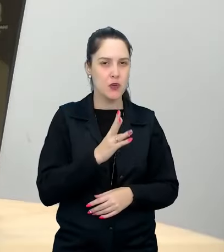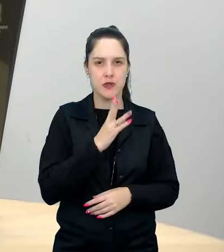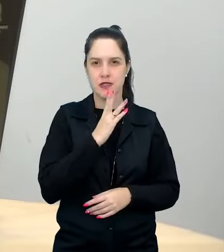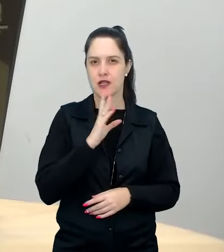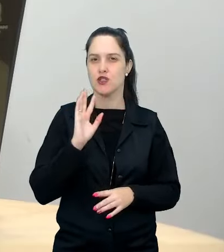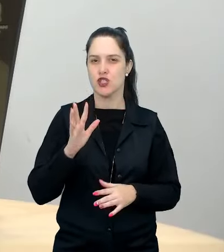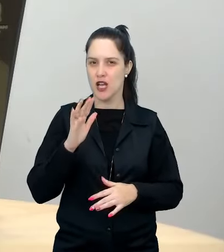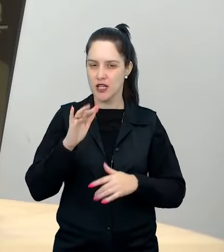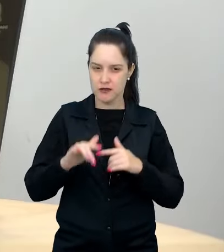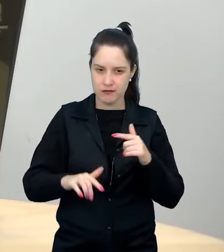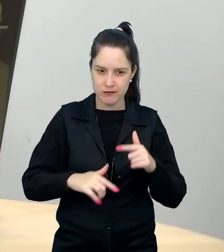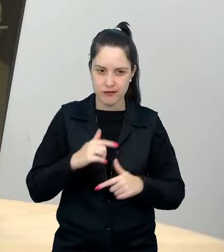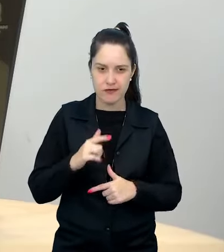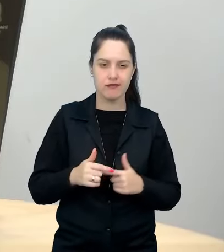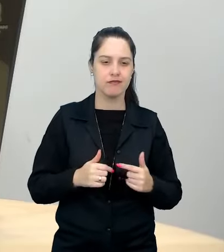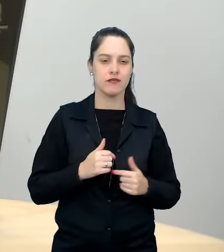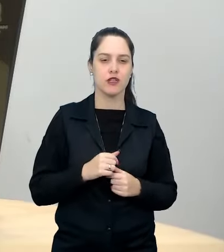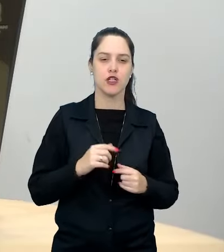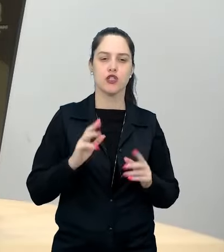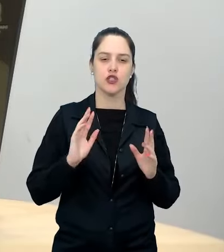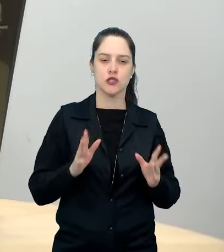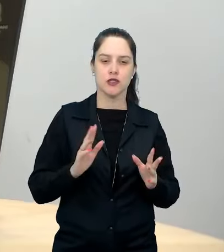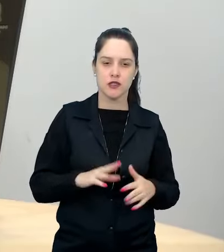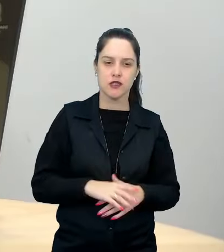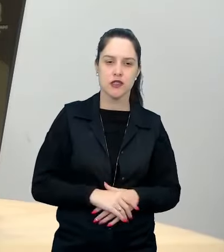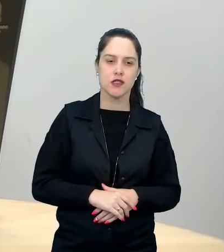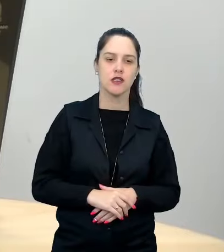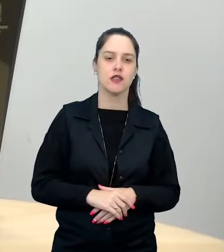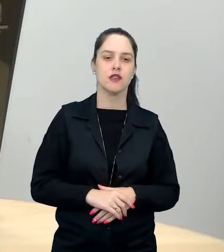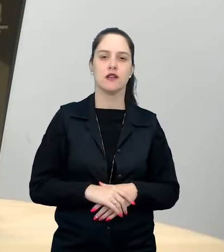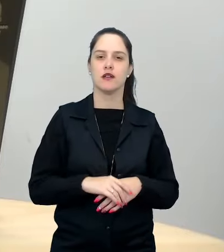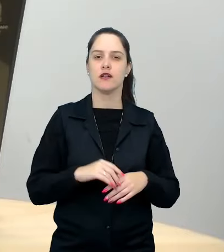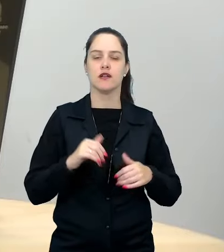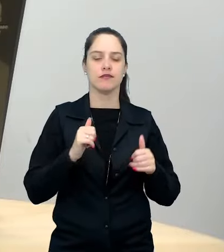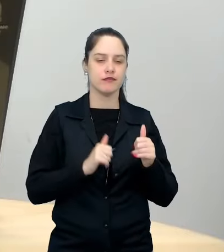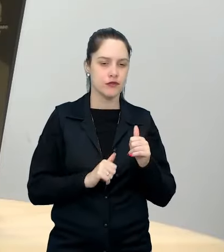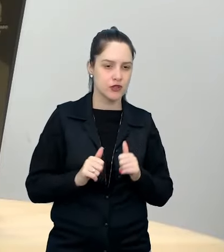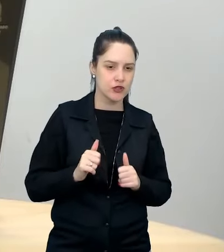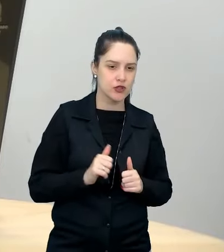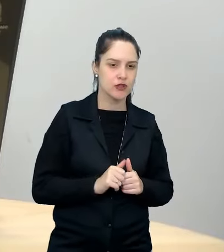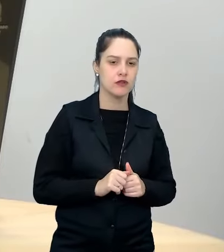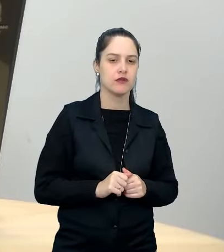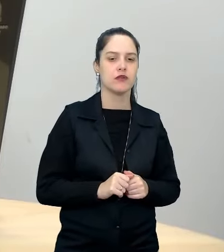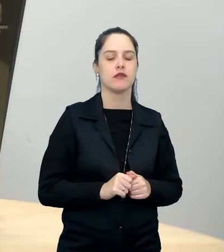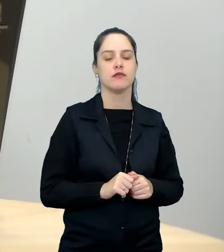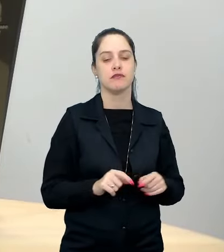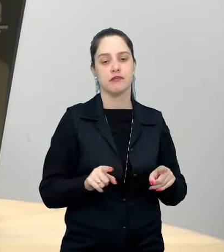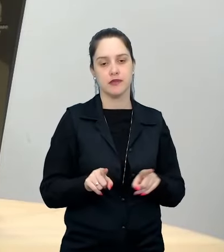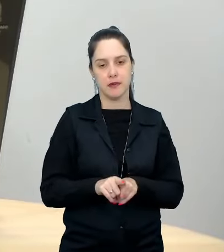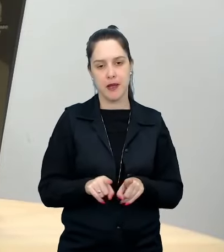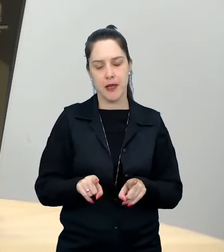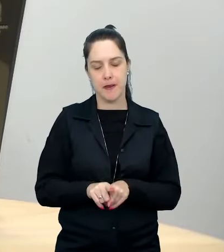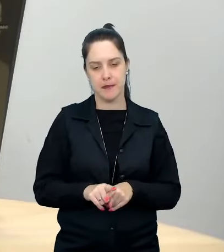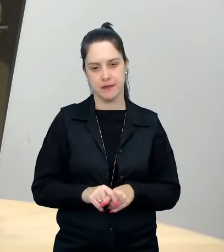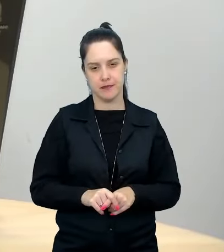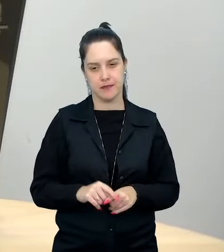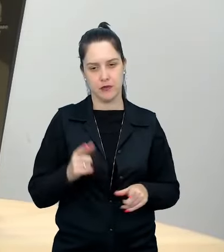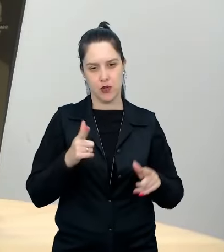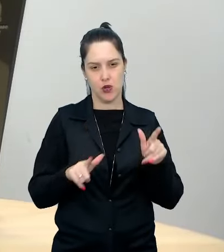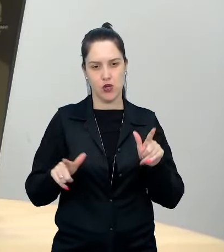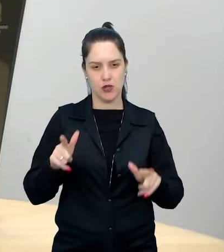temas transversais, trabalha projetos de eletiva, planos de eletiva também.